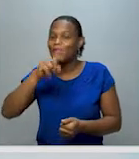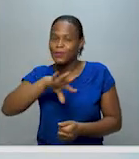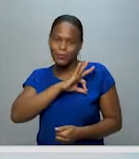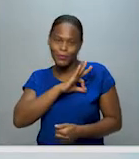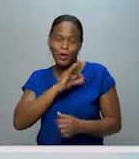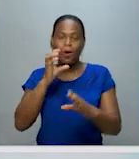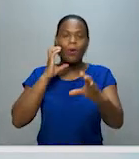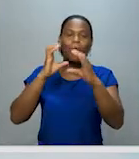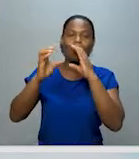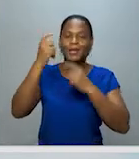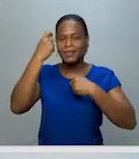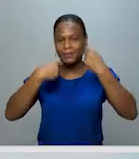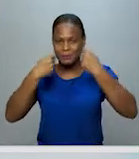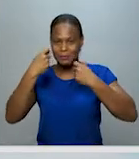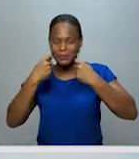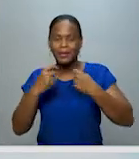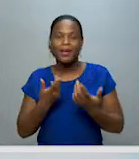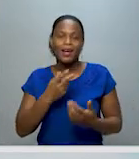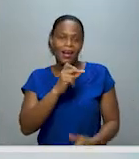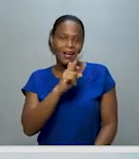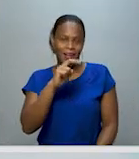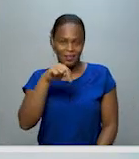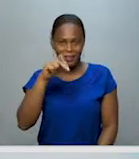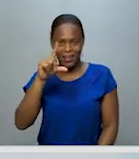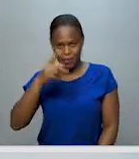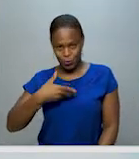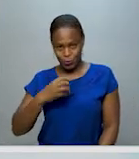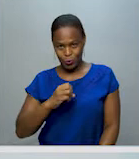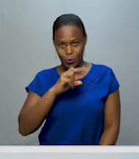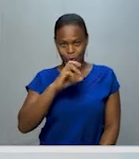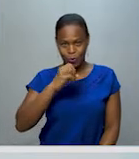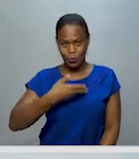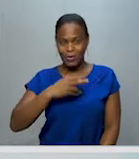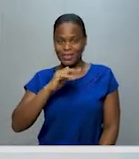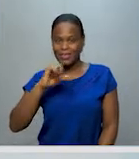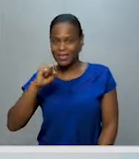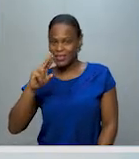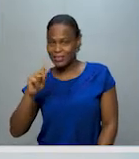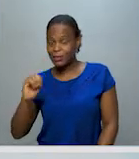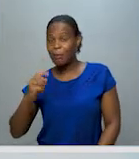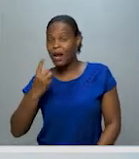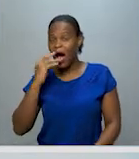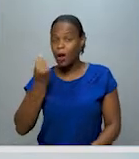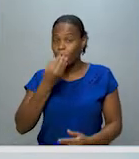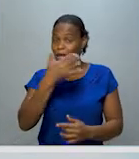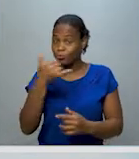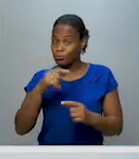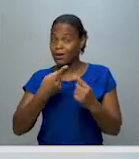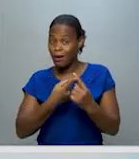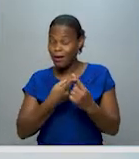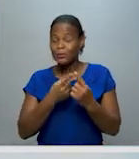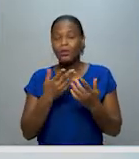professor de Comunicação e Expressão, Arnaldo Rodrigues, para os alunos do 12º ano de escolaridade